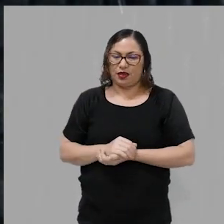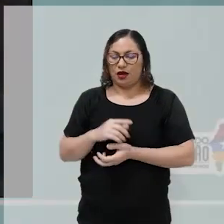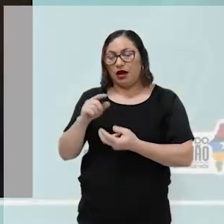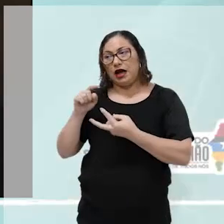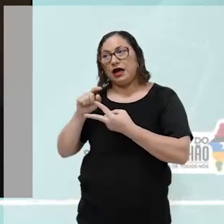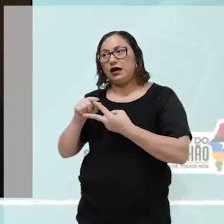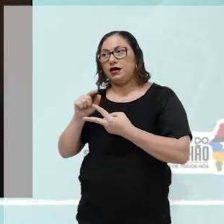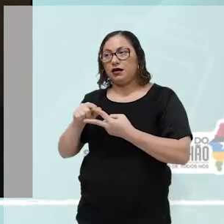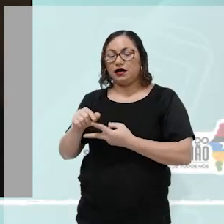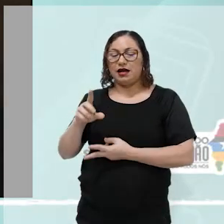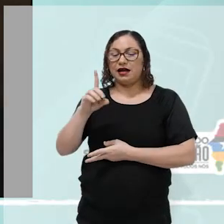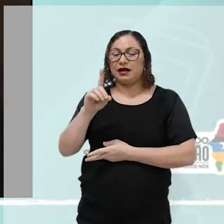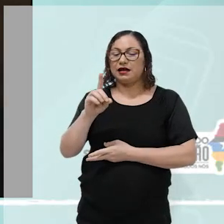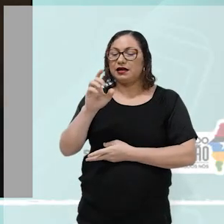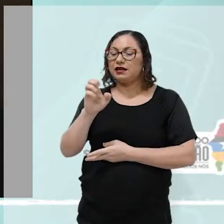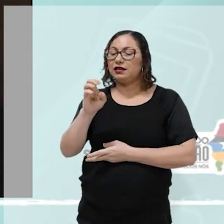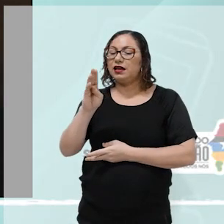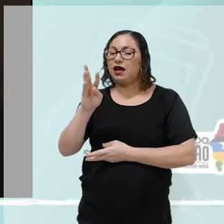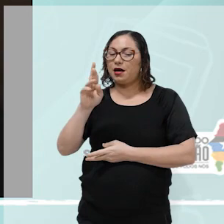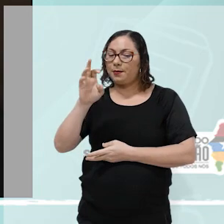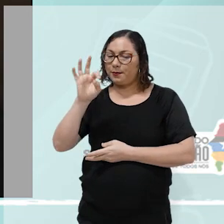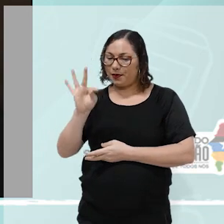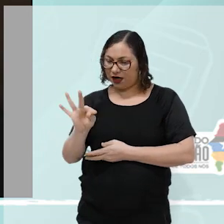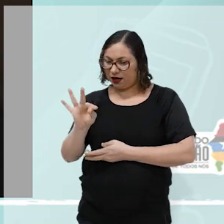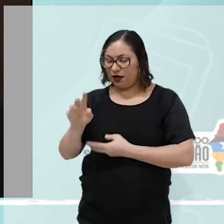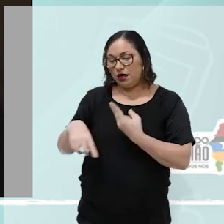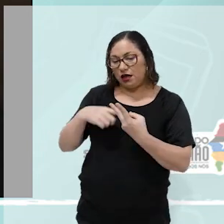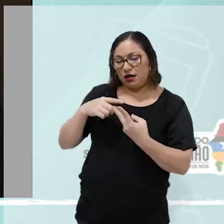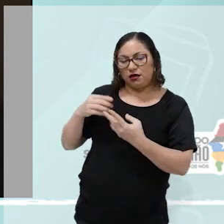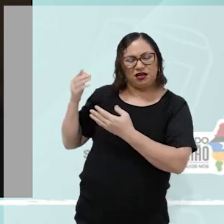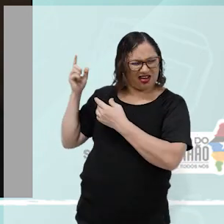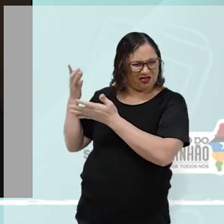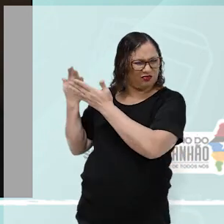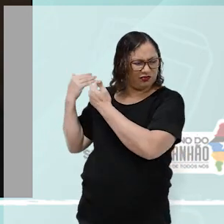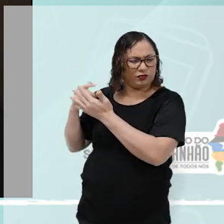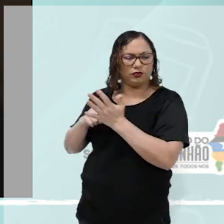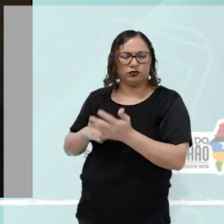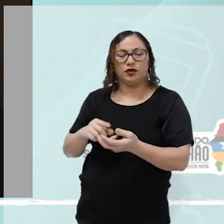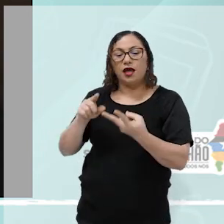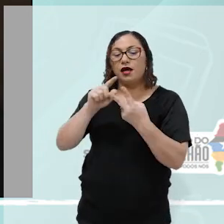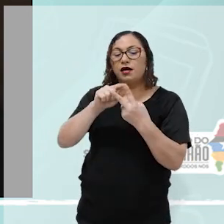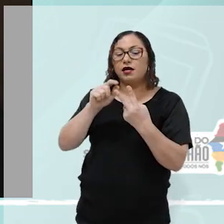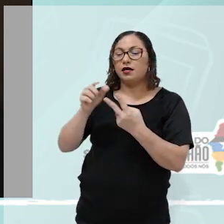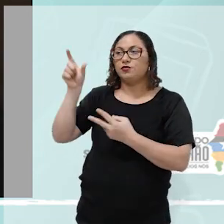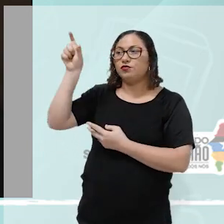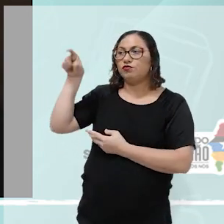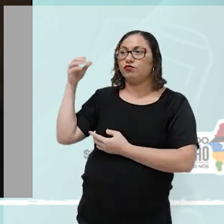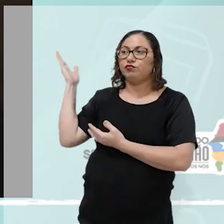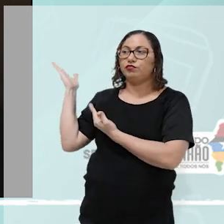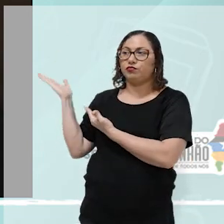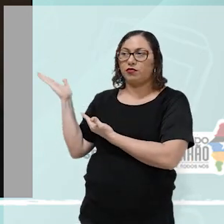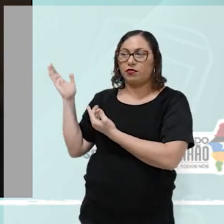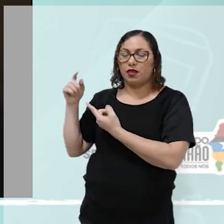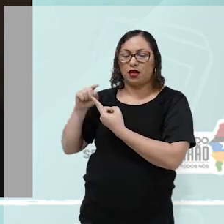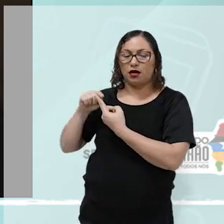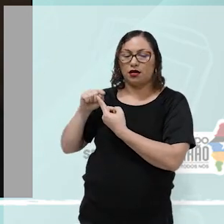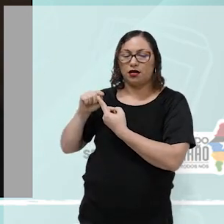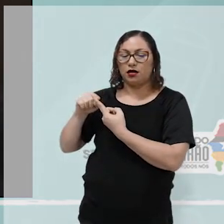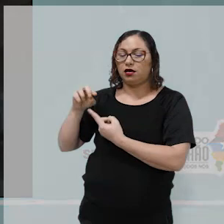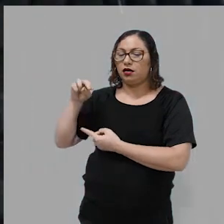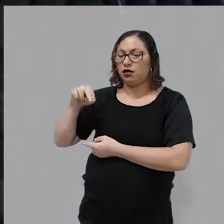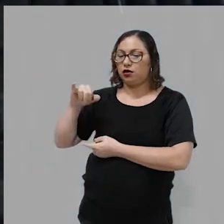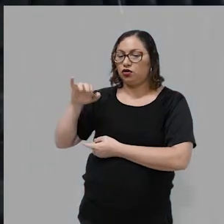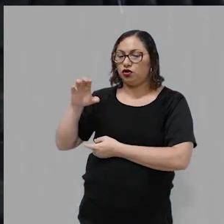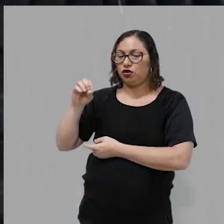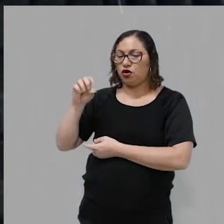Debré, aquele que eu mostrei para vocês, a gente tem duas figuras que têm destaque, além dos outros, muito grandes nesse período. Um cara chamado